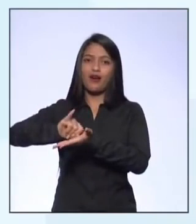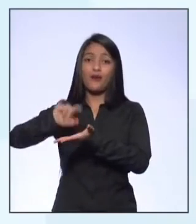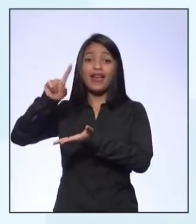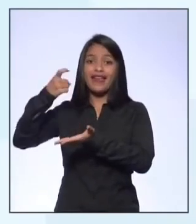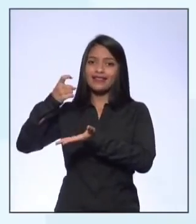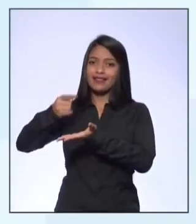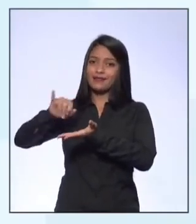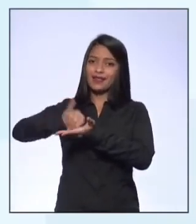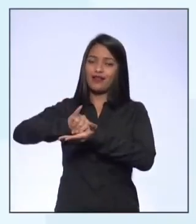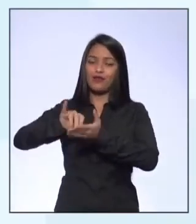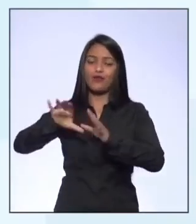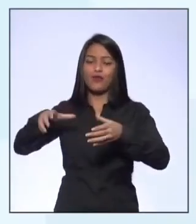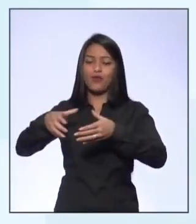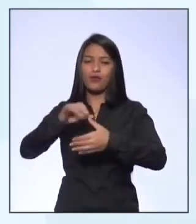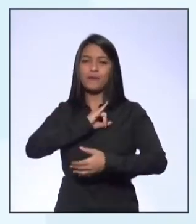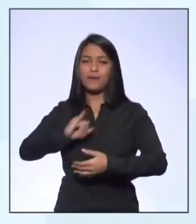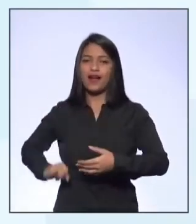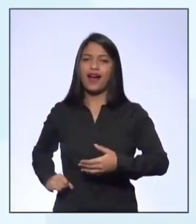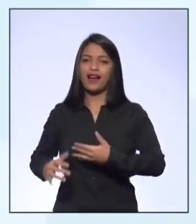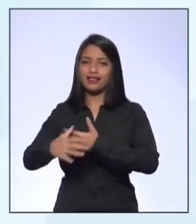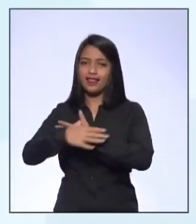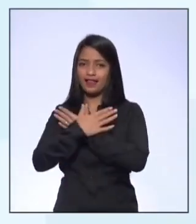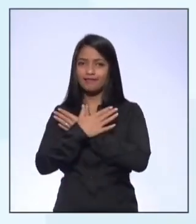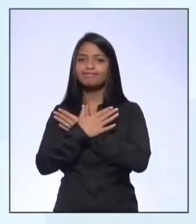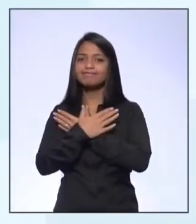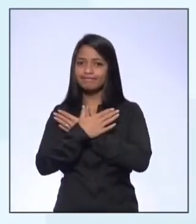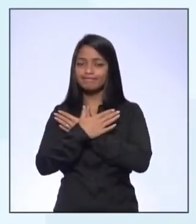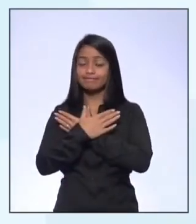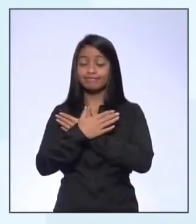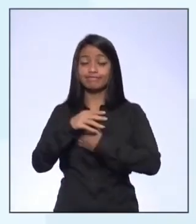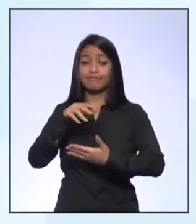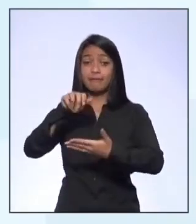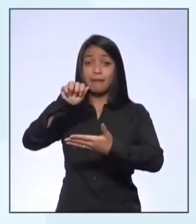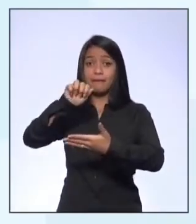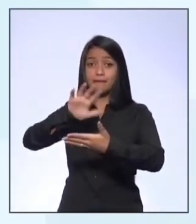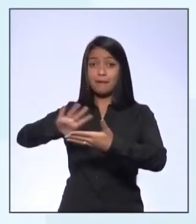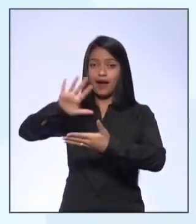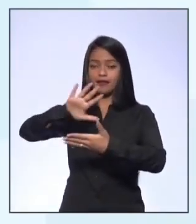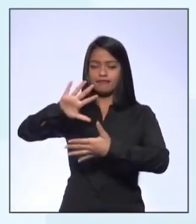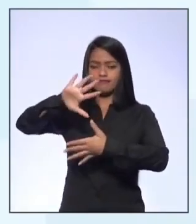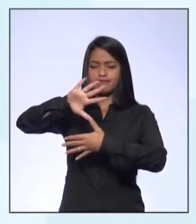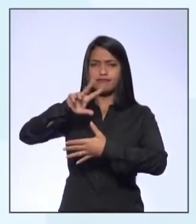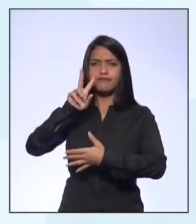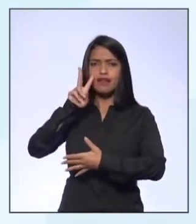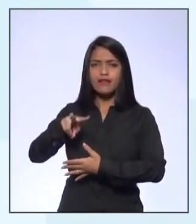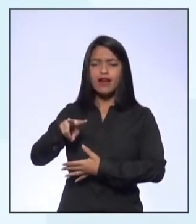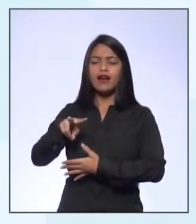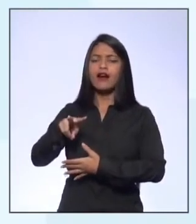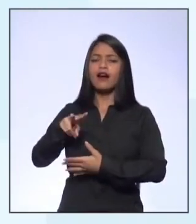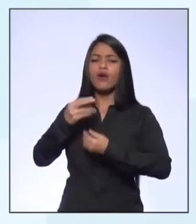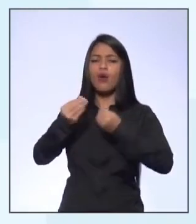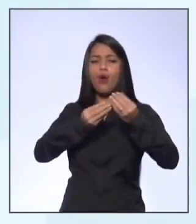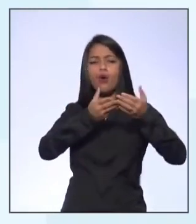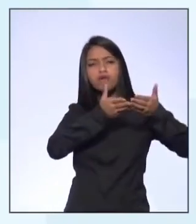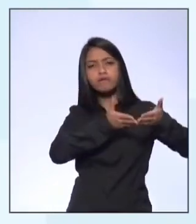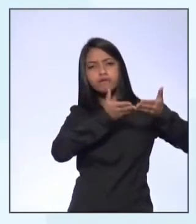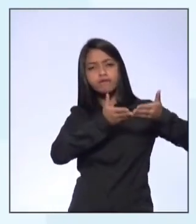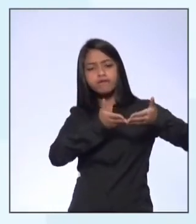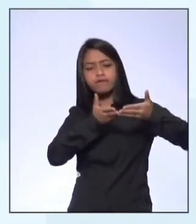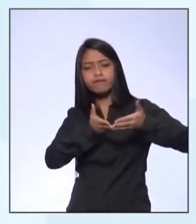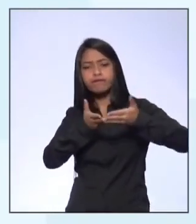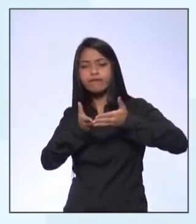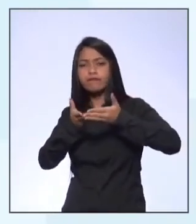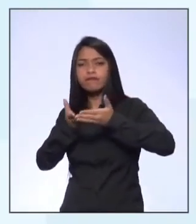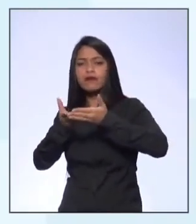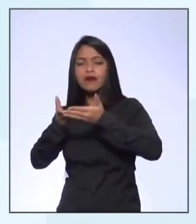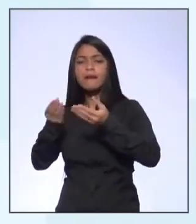Na cartografia, nós conseguimos observar toda essa trajetória, esse caminho da colonização e